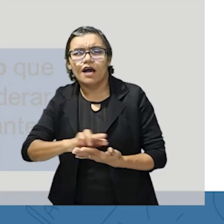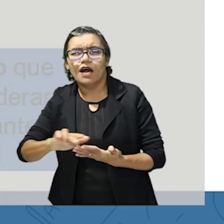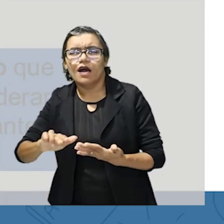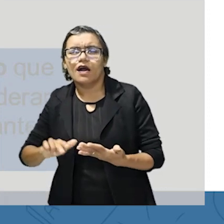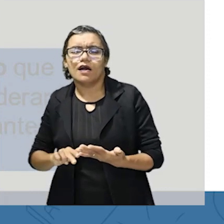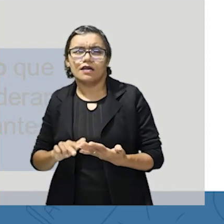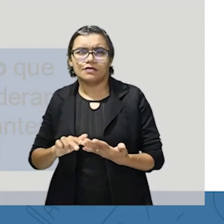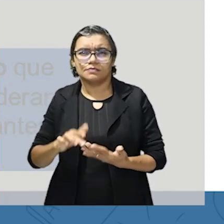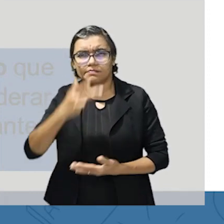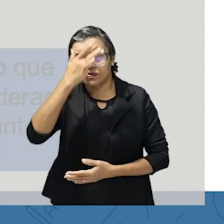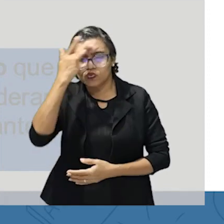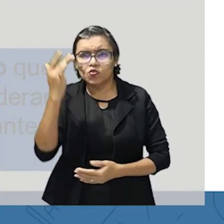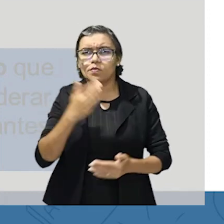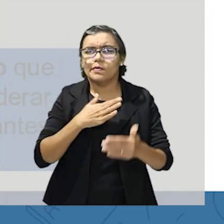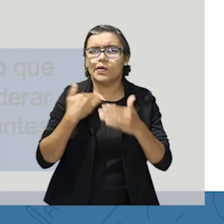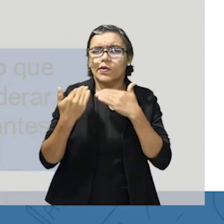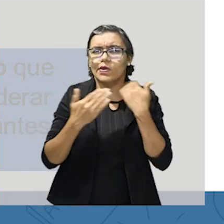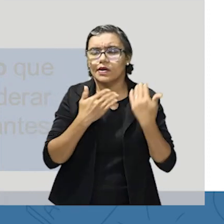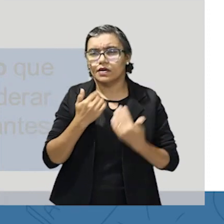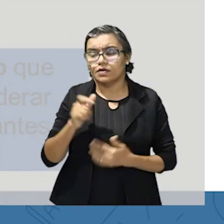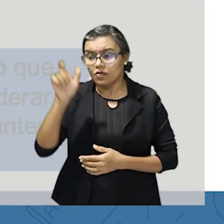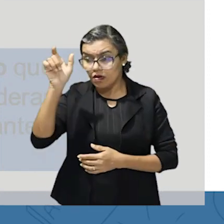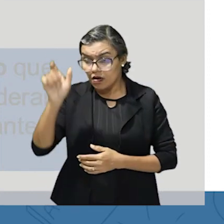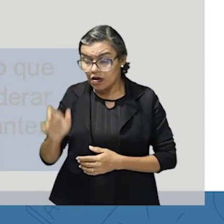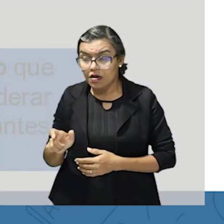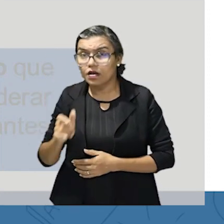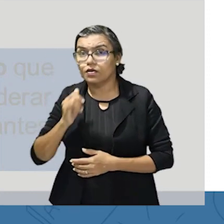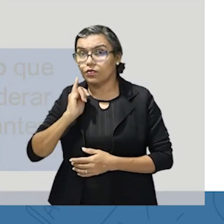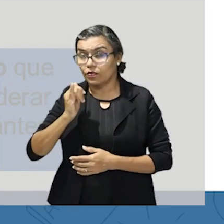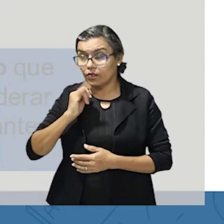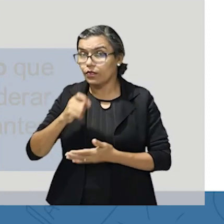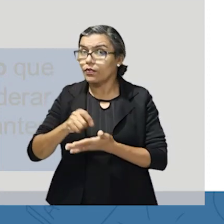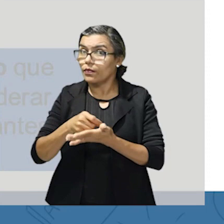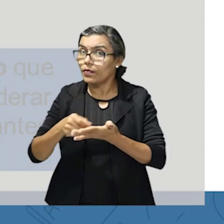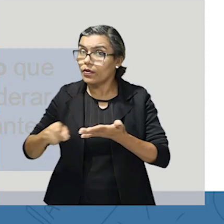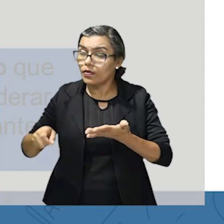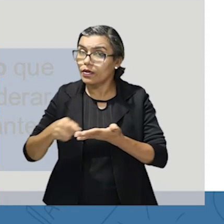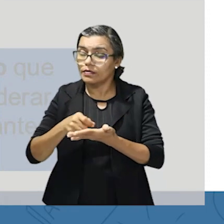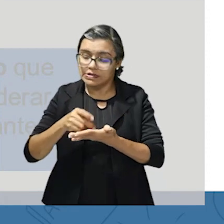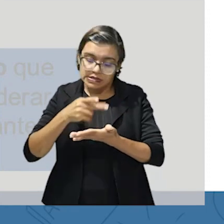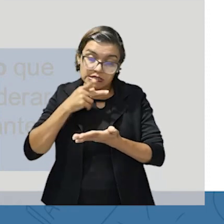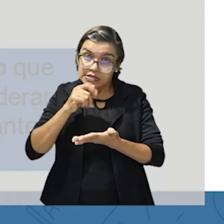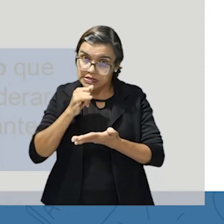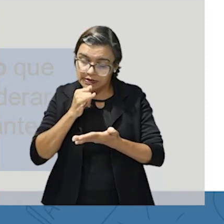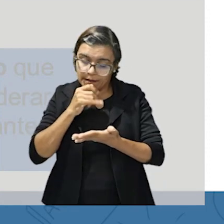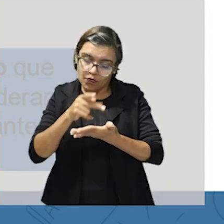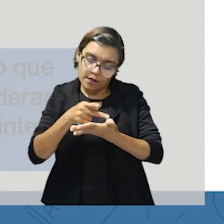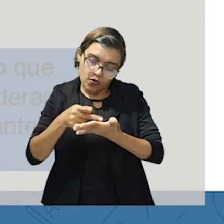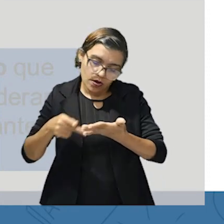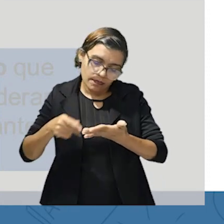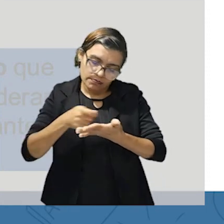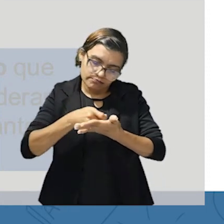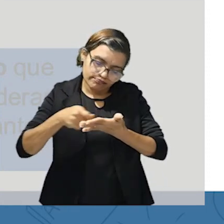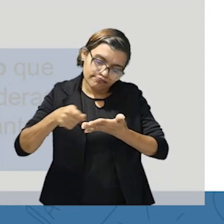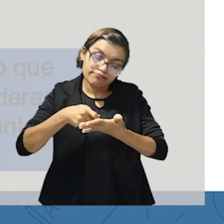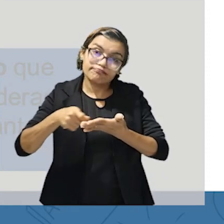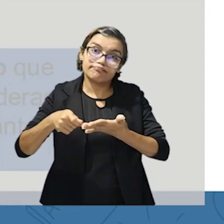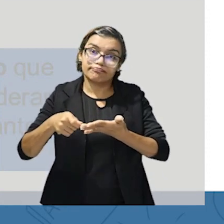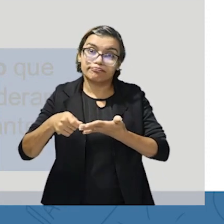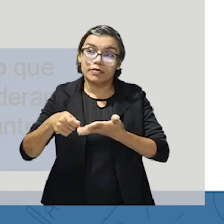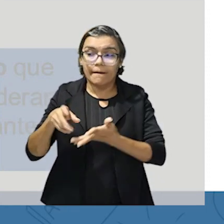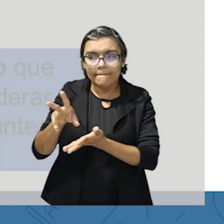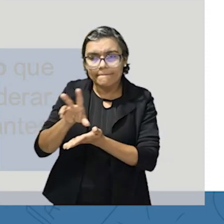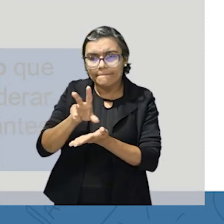gente morrendo então ele constrói a narrativa é um poema narrativo em cima da morte da Morte Severina